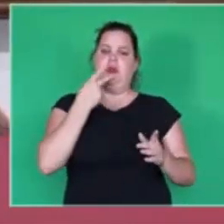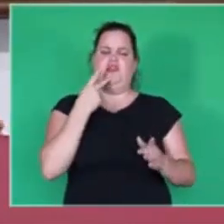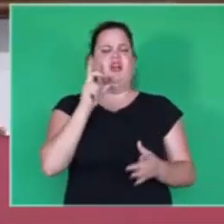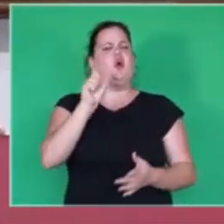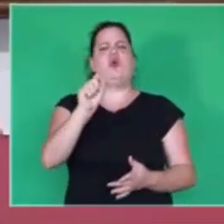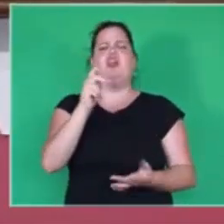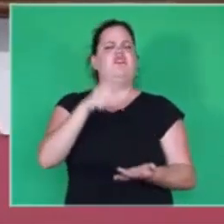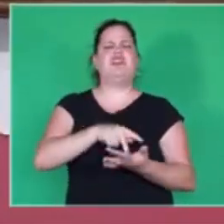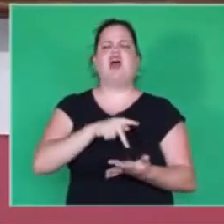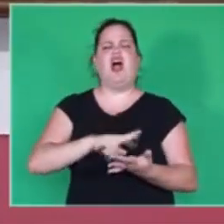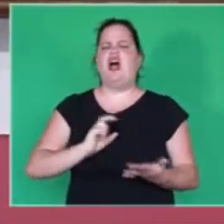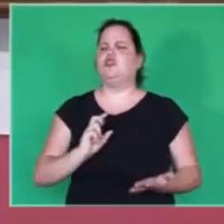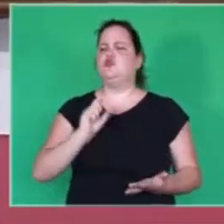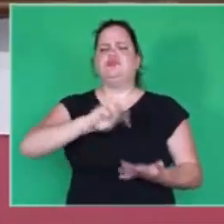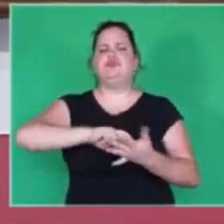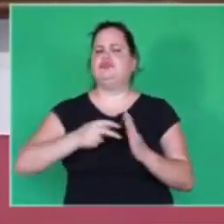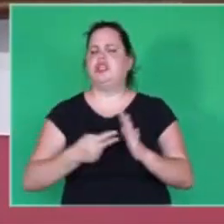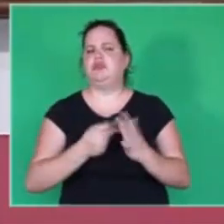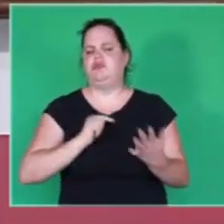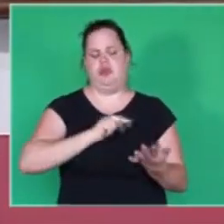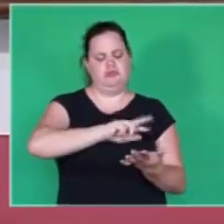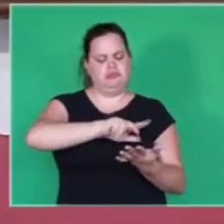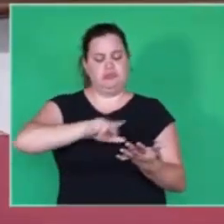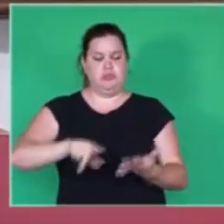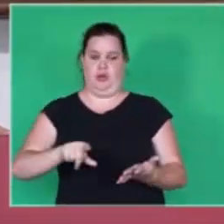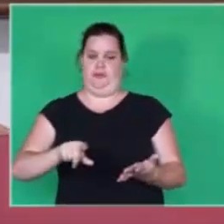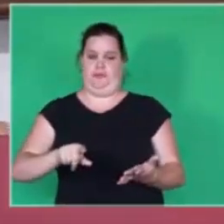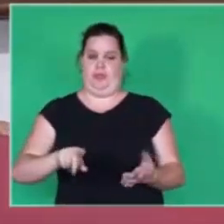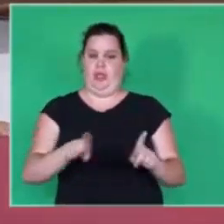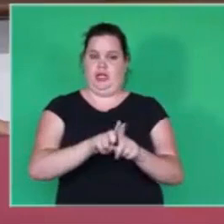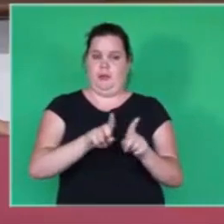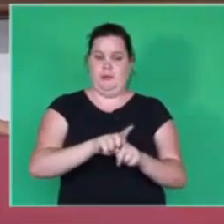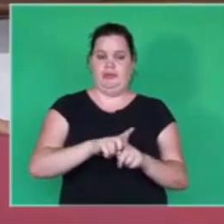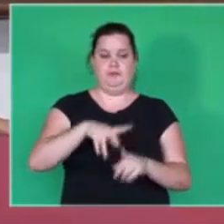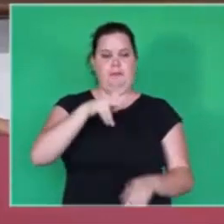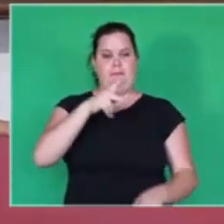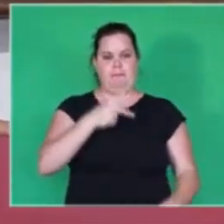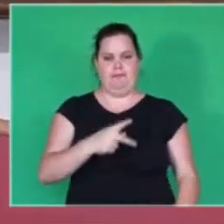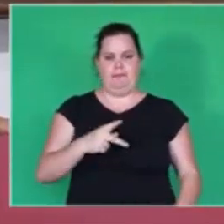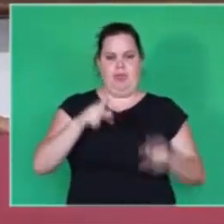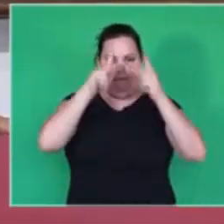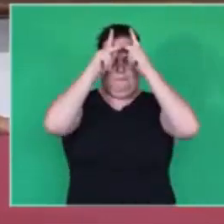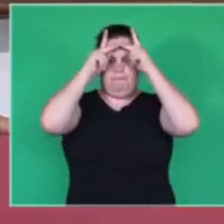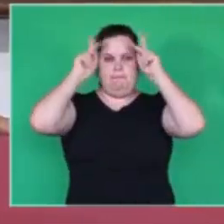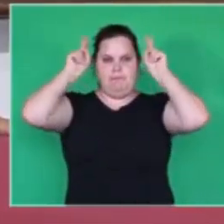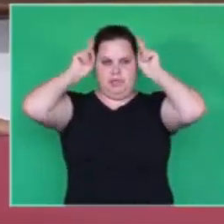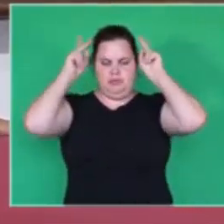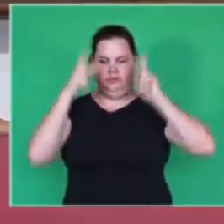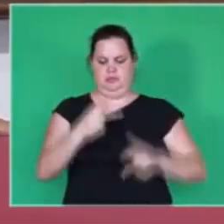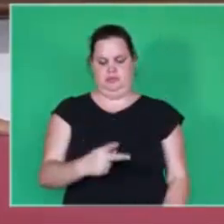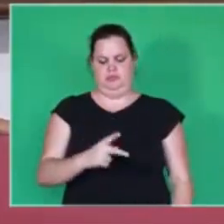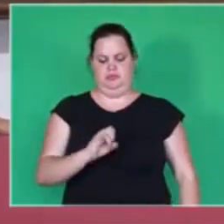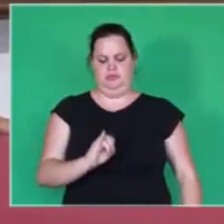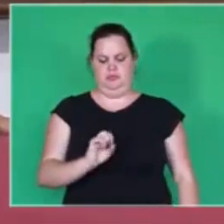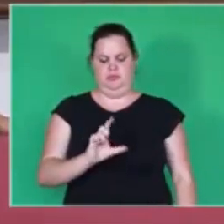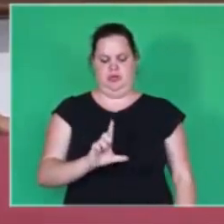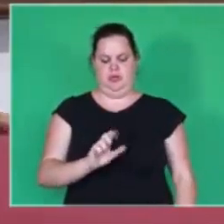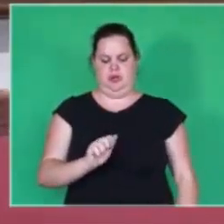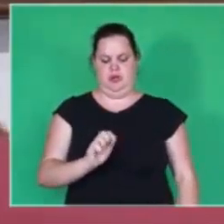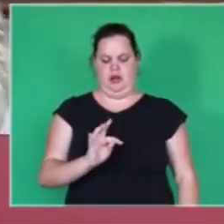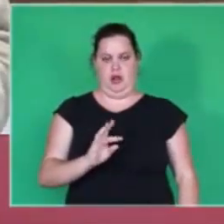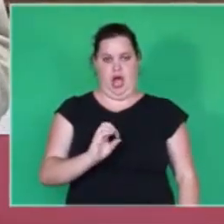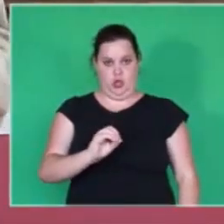verdade. Inclusive, quando Pilatos chamou Jesus, né, que foi perguntar a Jesus, fazer algumas